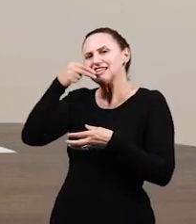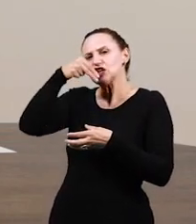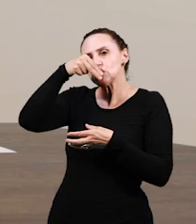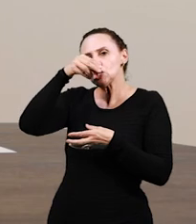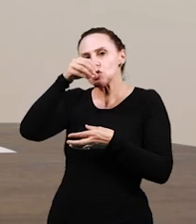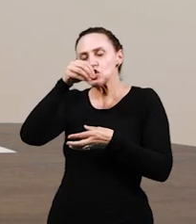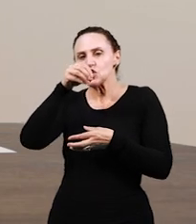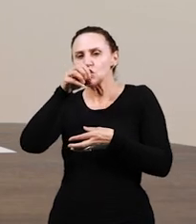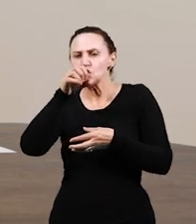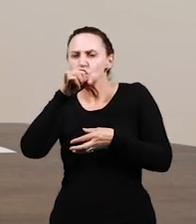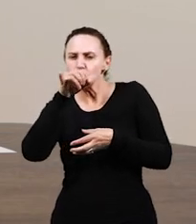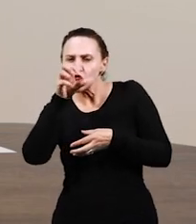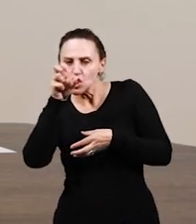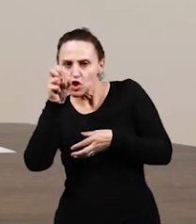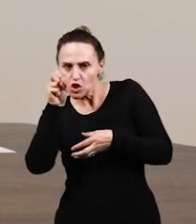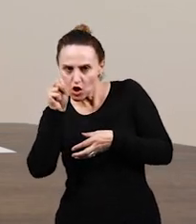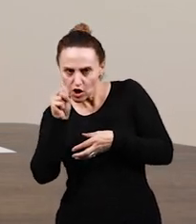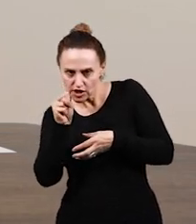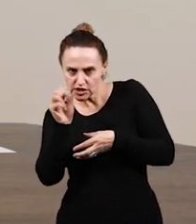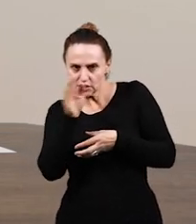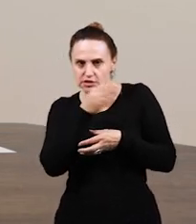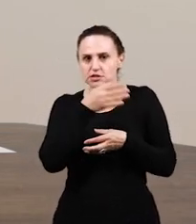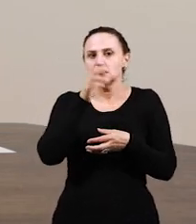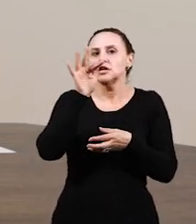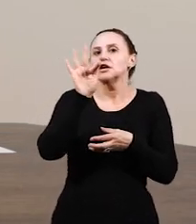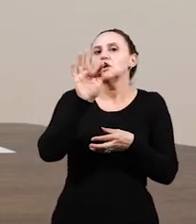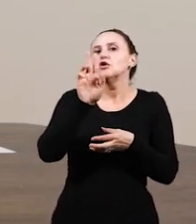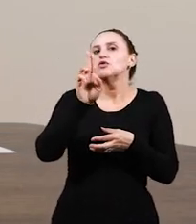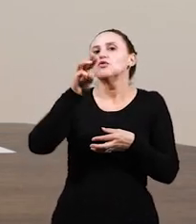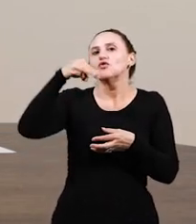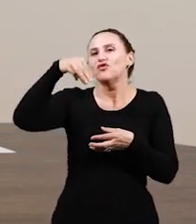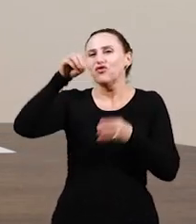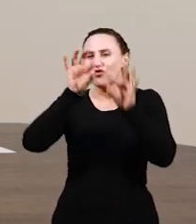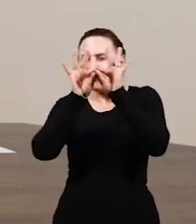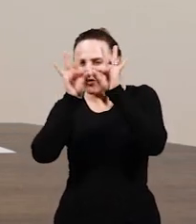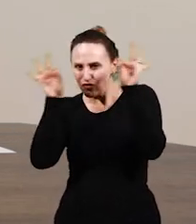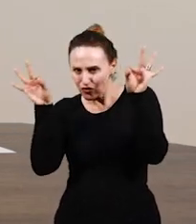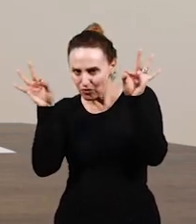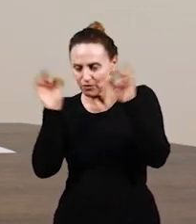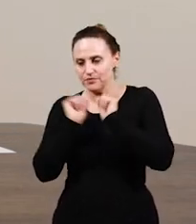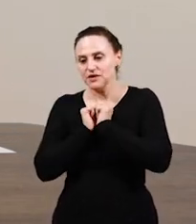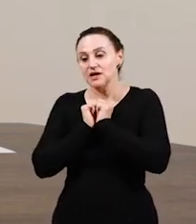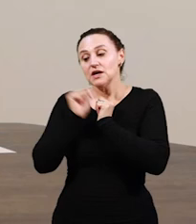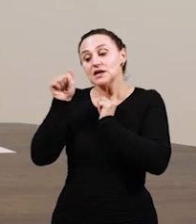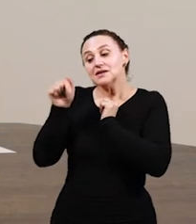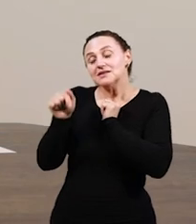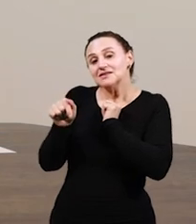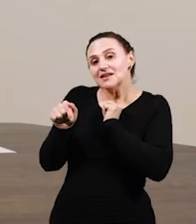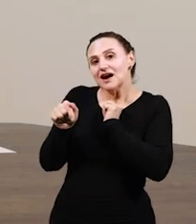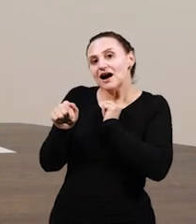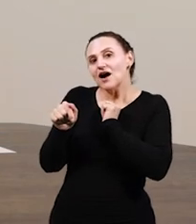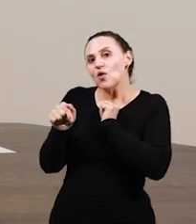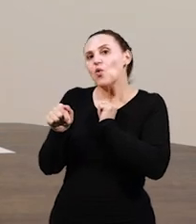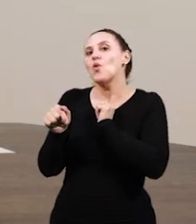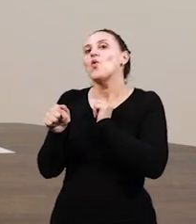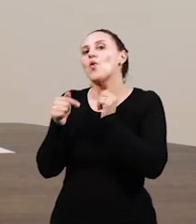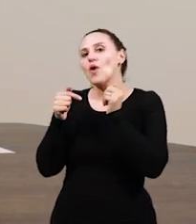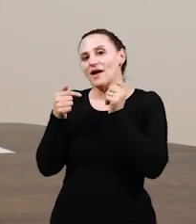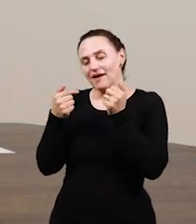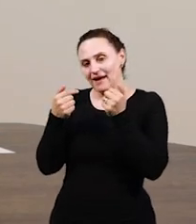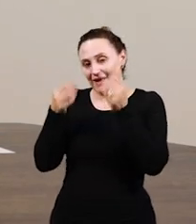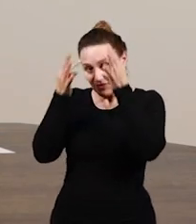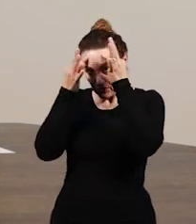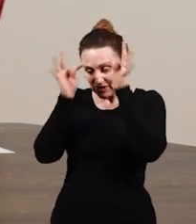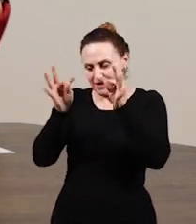ao invés de nós fomos né então a sócio linguística vai ter um respaldo teórico para explicar por que que esse